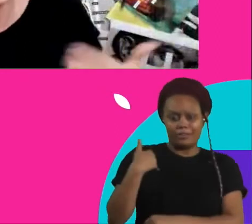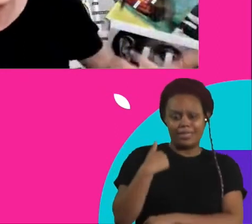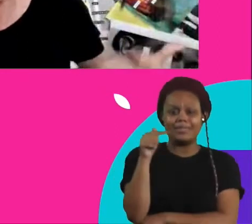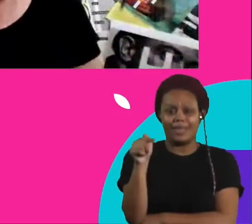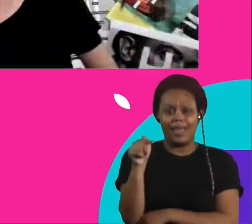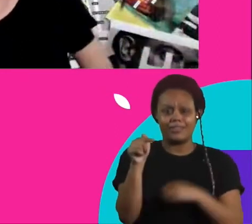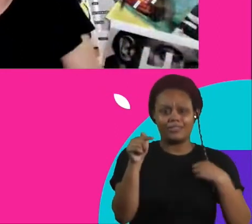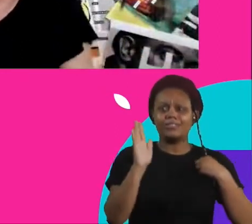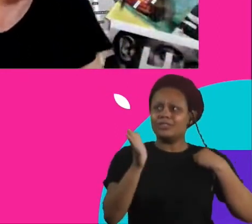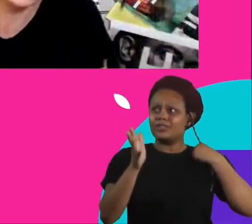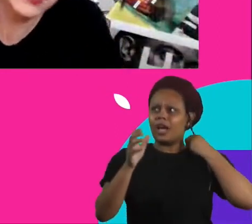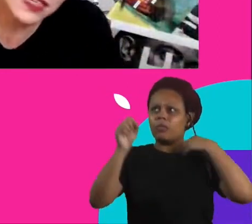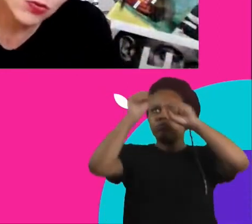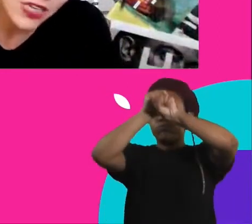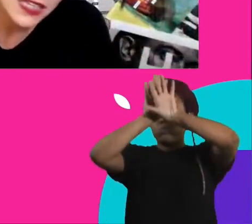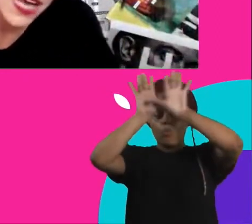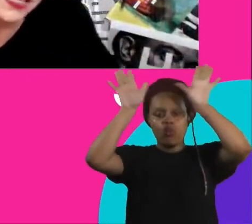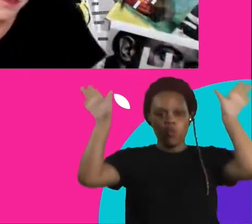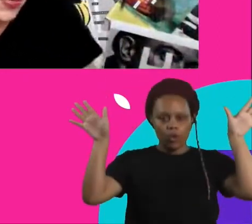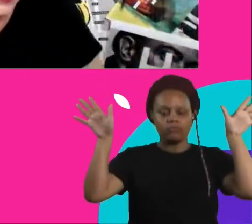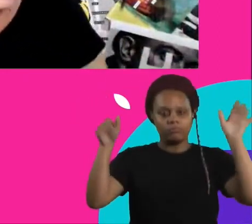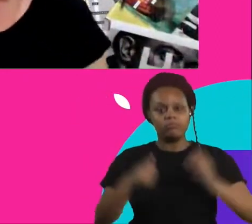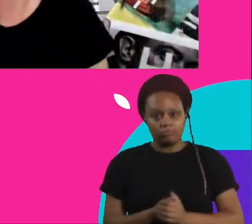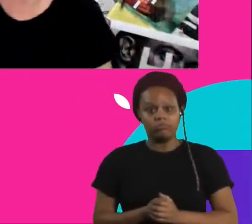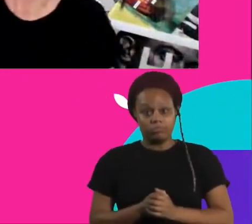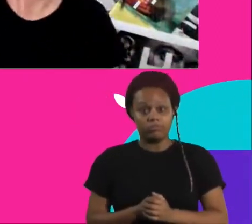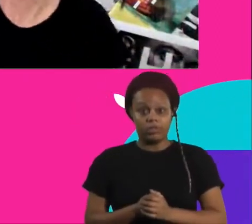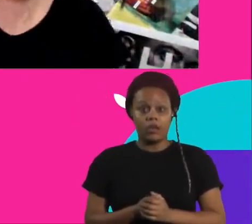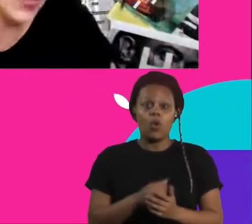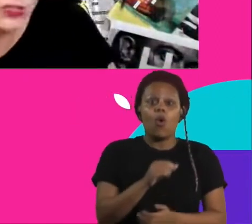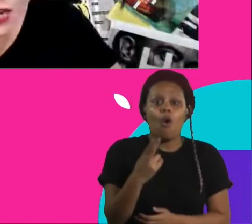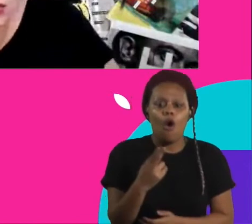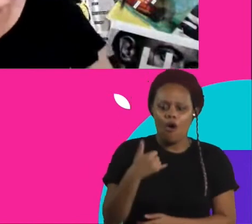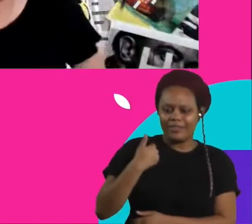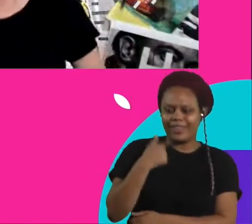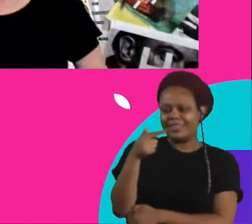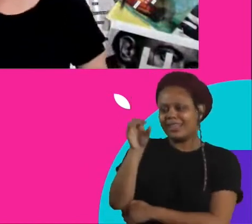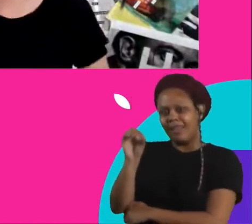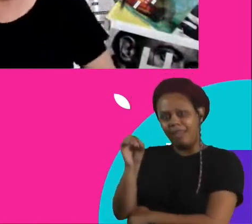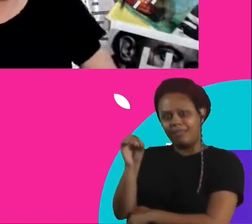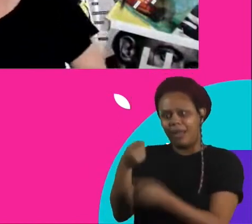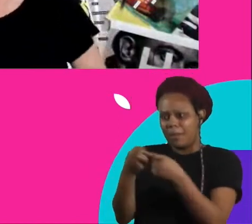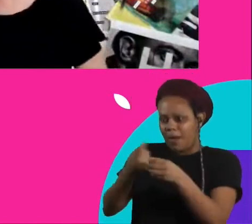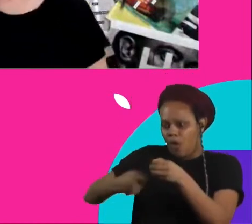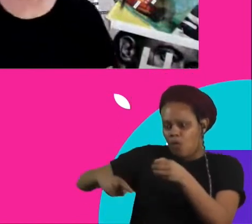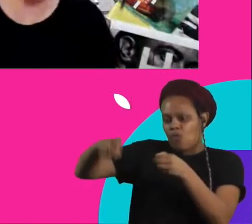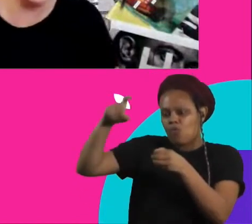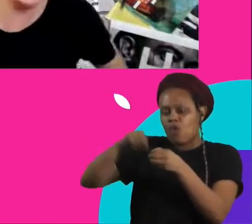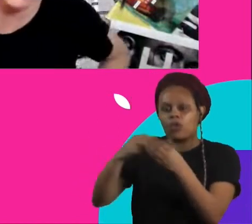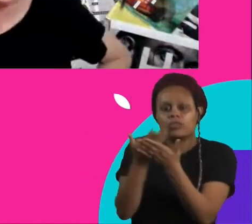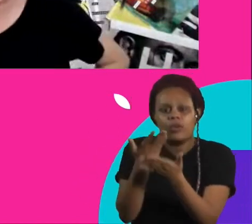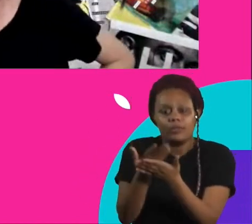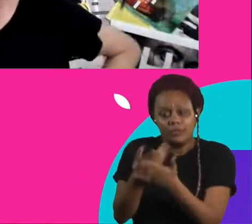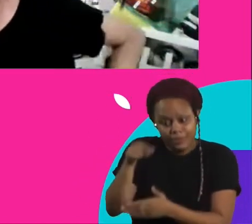já sacou talvez alguns talentos. Alguns... Pode ser que isso aconteça com 70, porque você só foi poder voltar a estudar nessa época ou